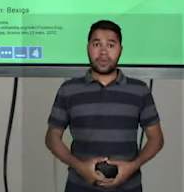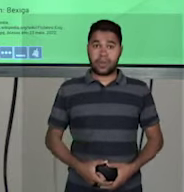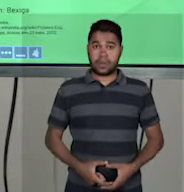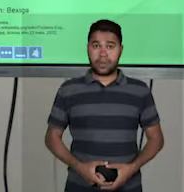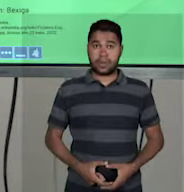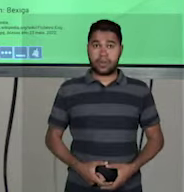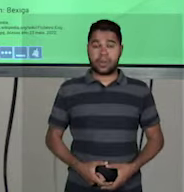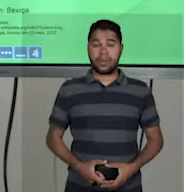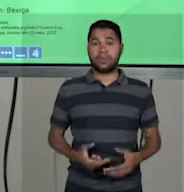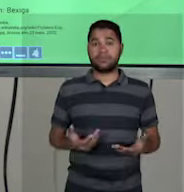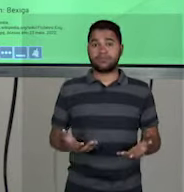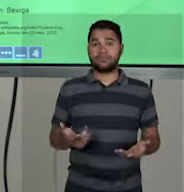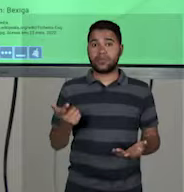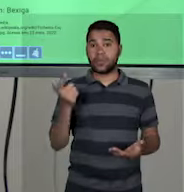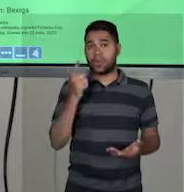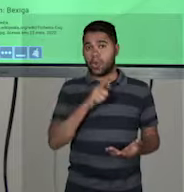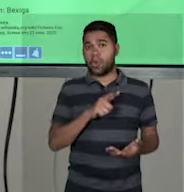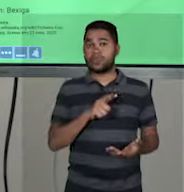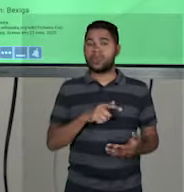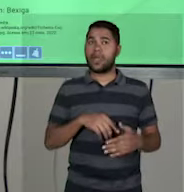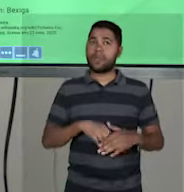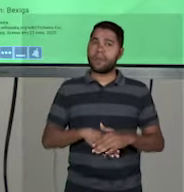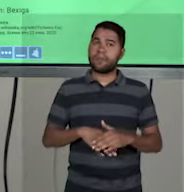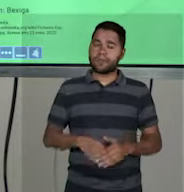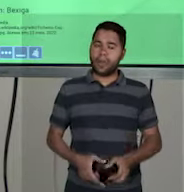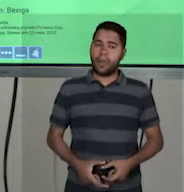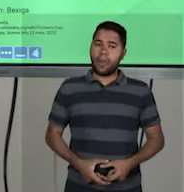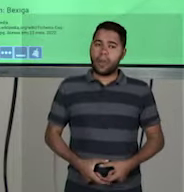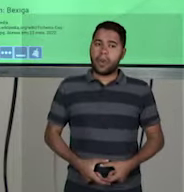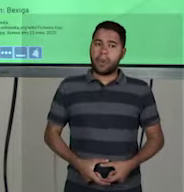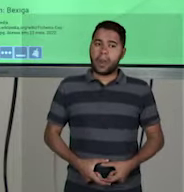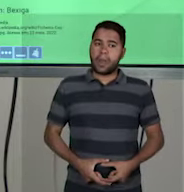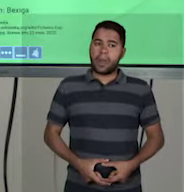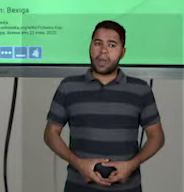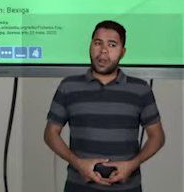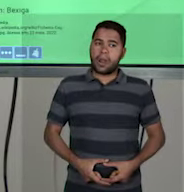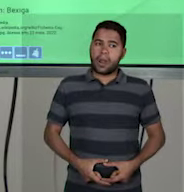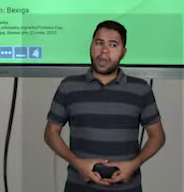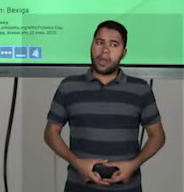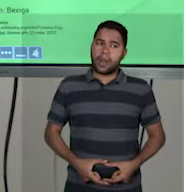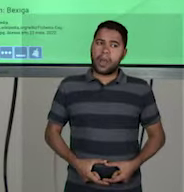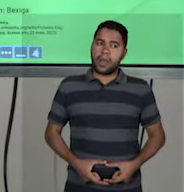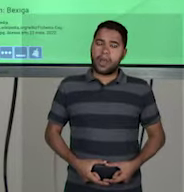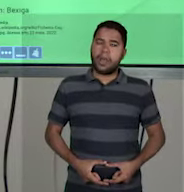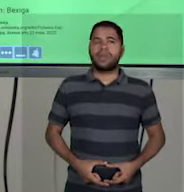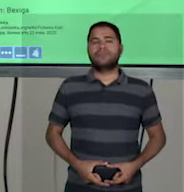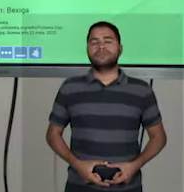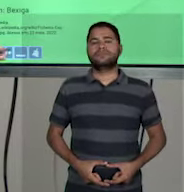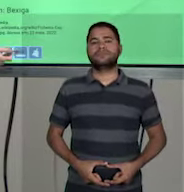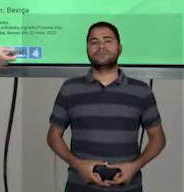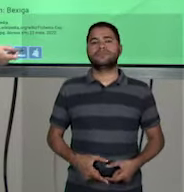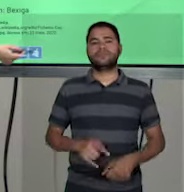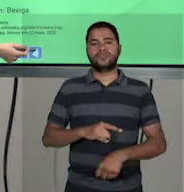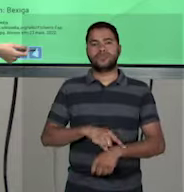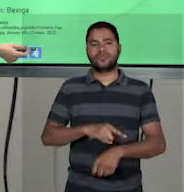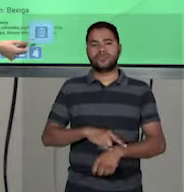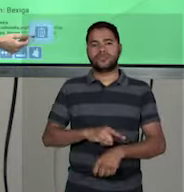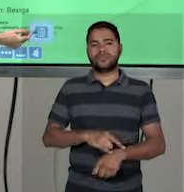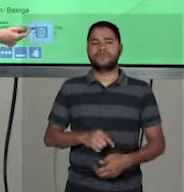muscular que vai conseguir reter e armazenar uma grande quantidade de xixi, de